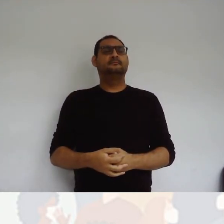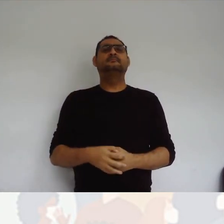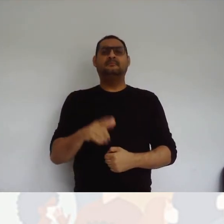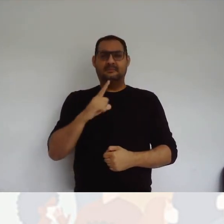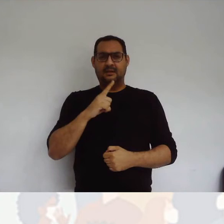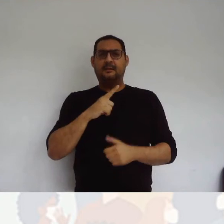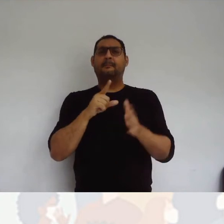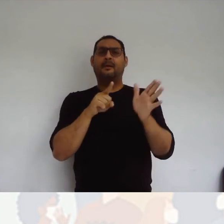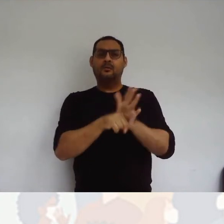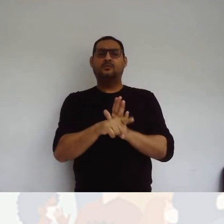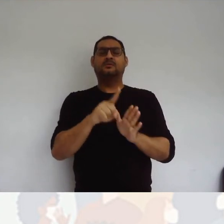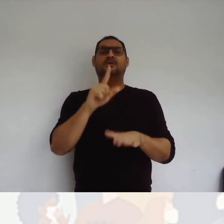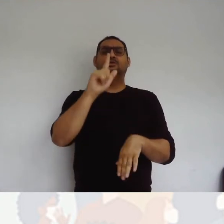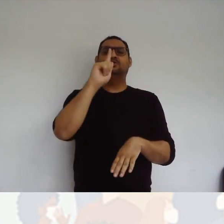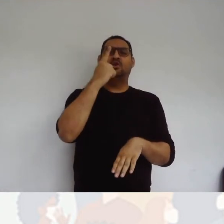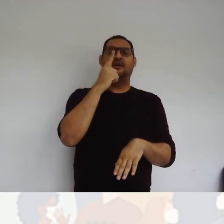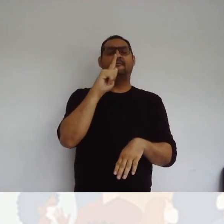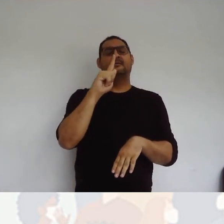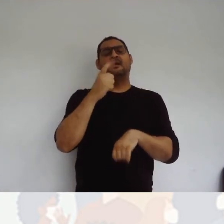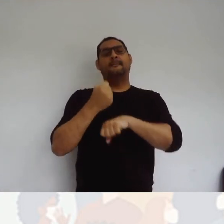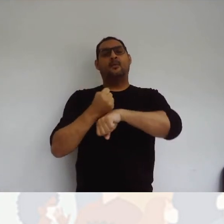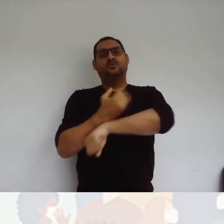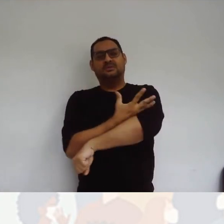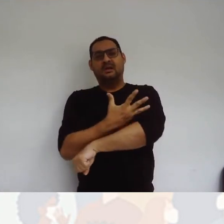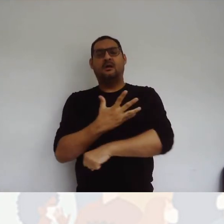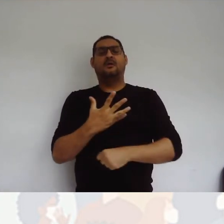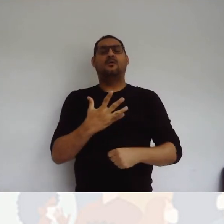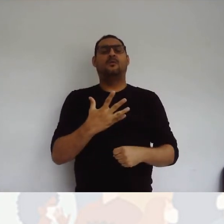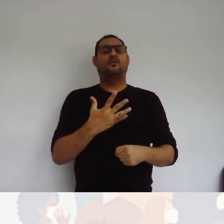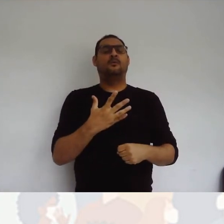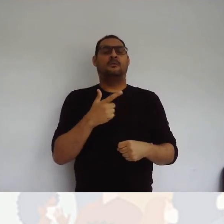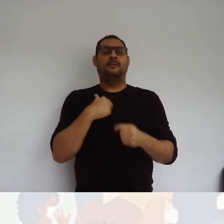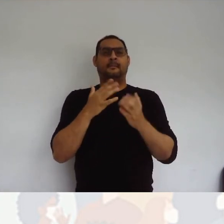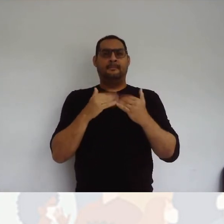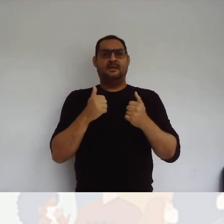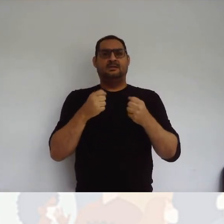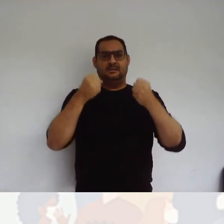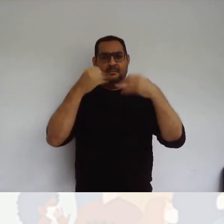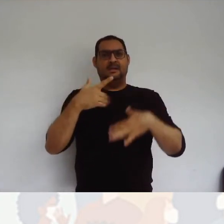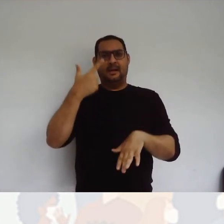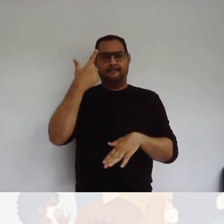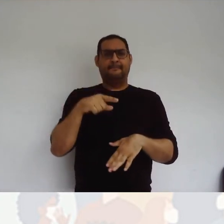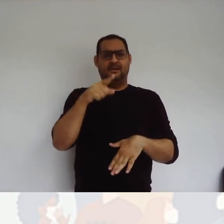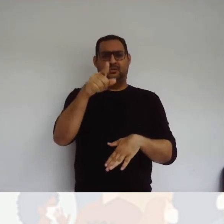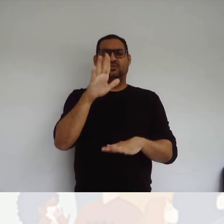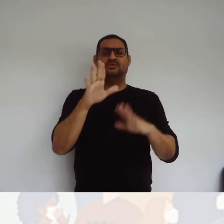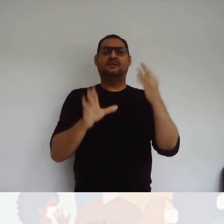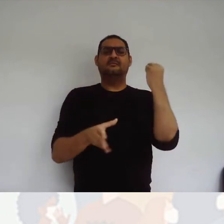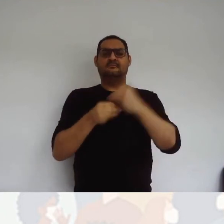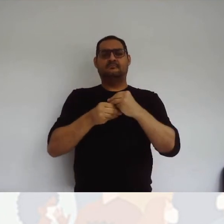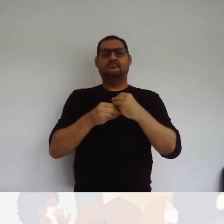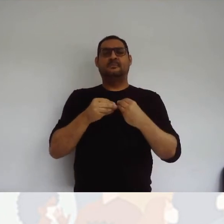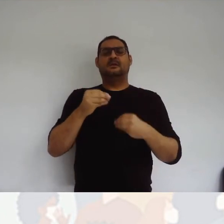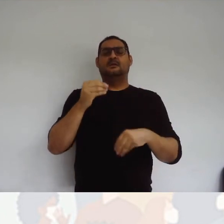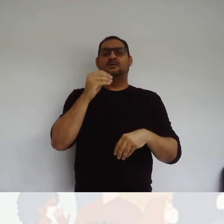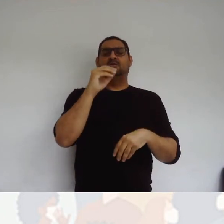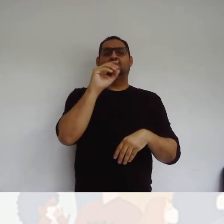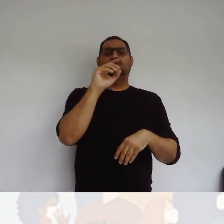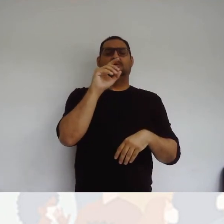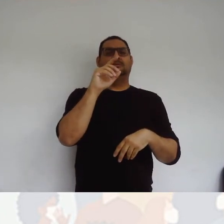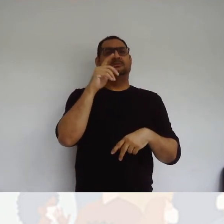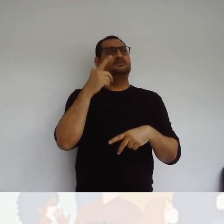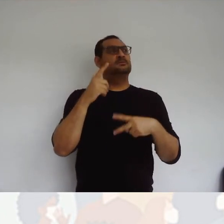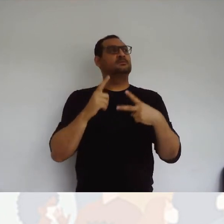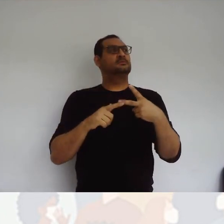sobre a geografia das emoções e do afeto para você falar mais. Eu acho que você acabou falando sobre isso, né? E outra pergunta, é